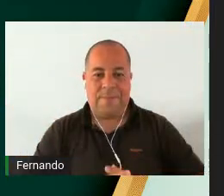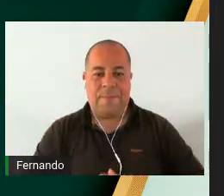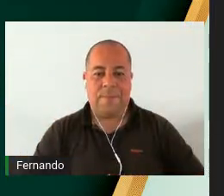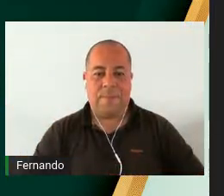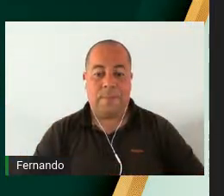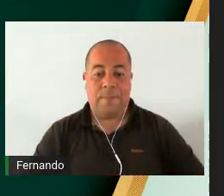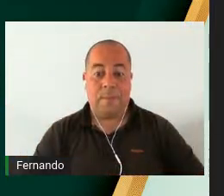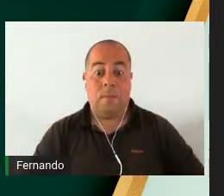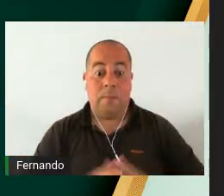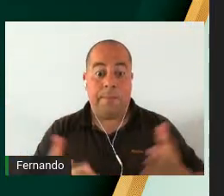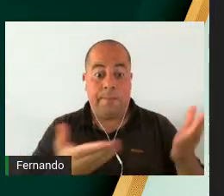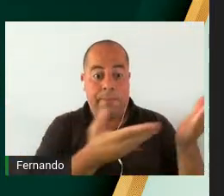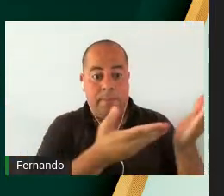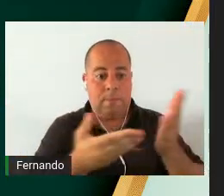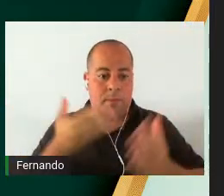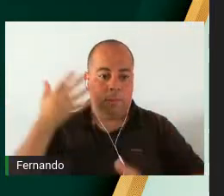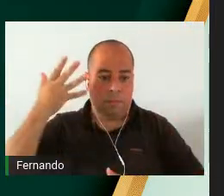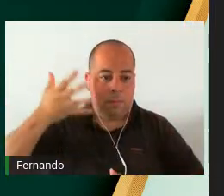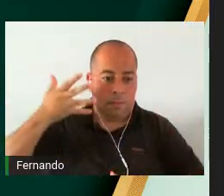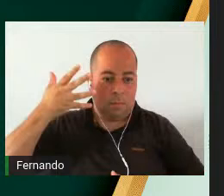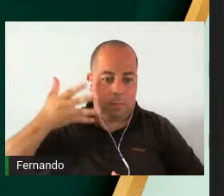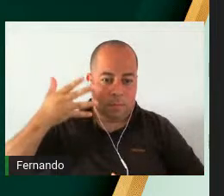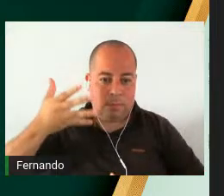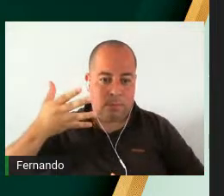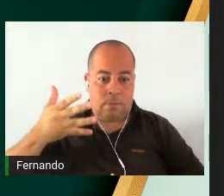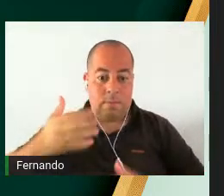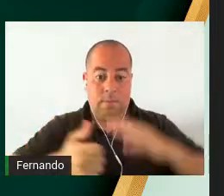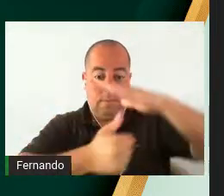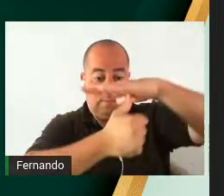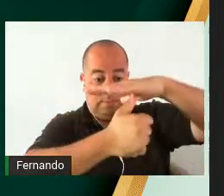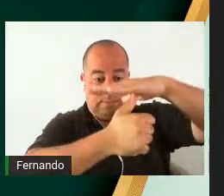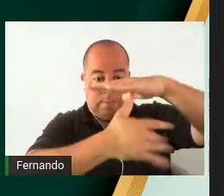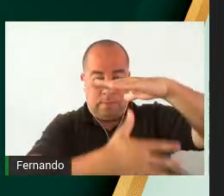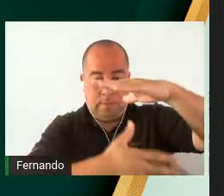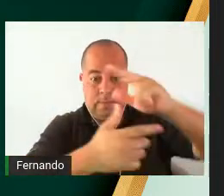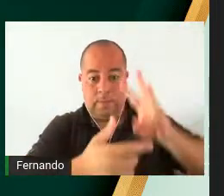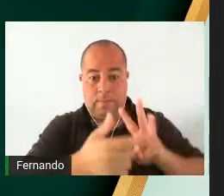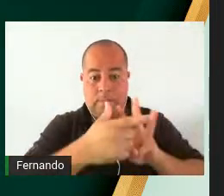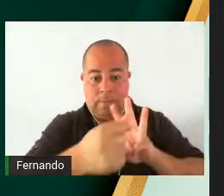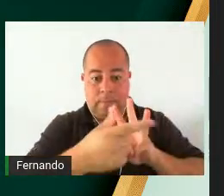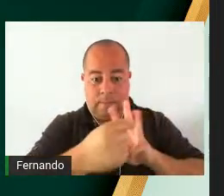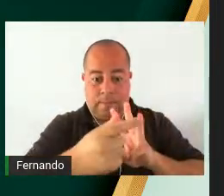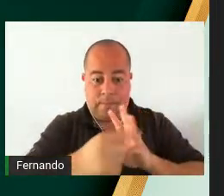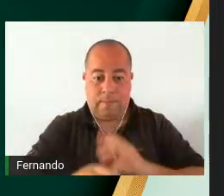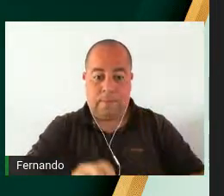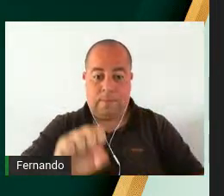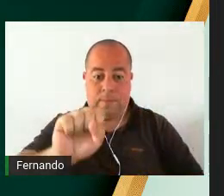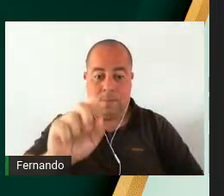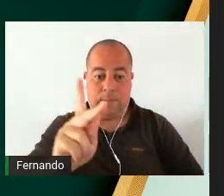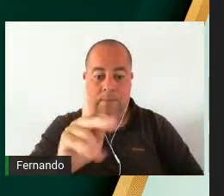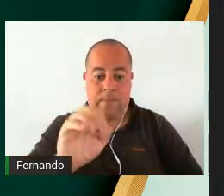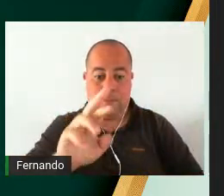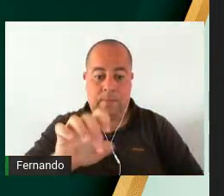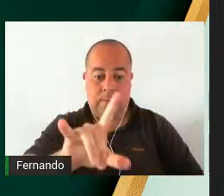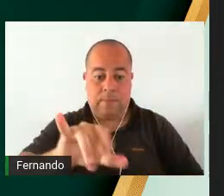Para seu pronunciamento, convidamos a senhora pró-reitora de graduação, professora Shirley Grazielli da Silva